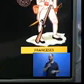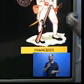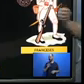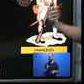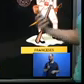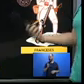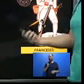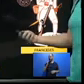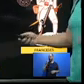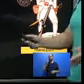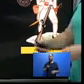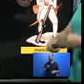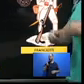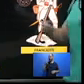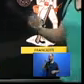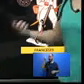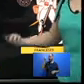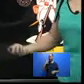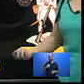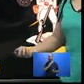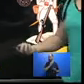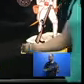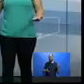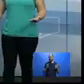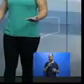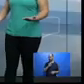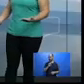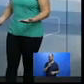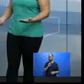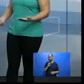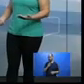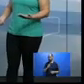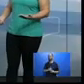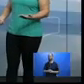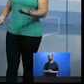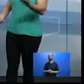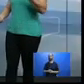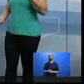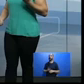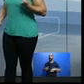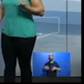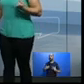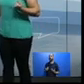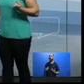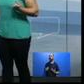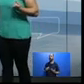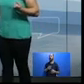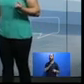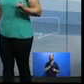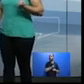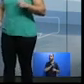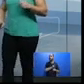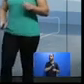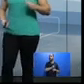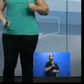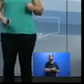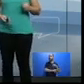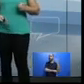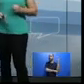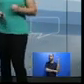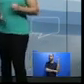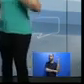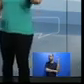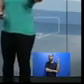para qualquer país que fosse, para qualquer outra nação. Então, eles começaram a defender esse pau-brasil. É tipo